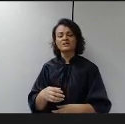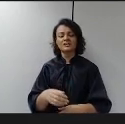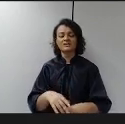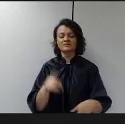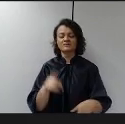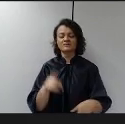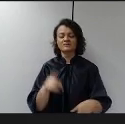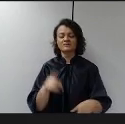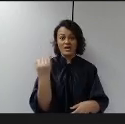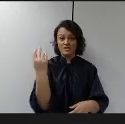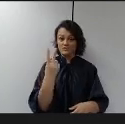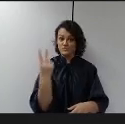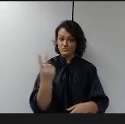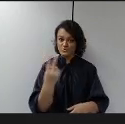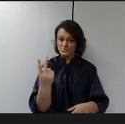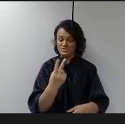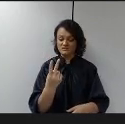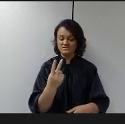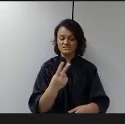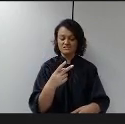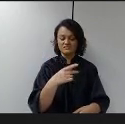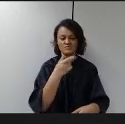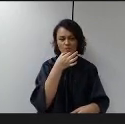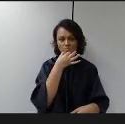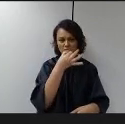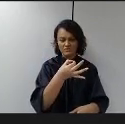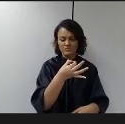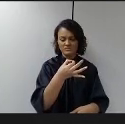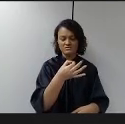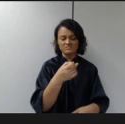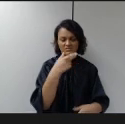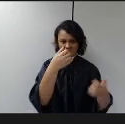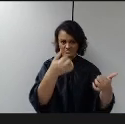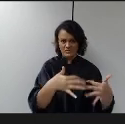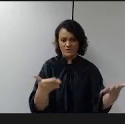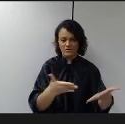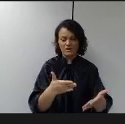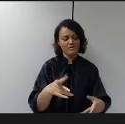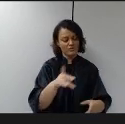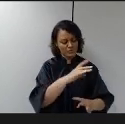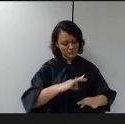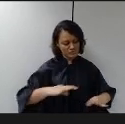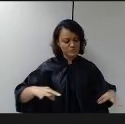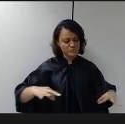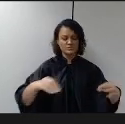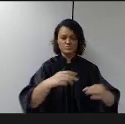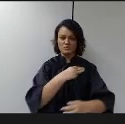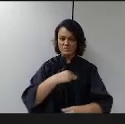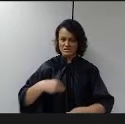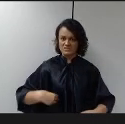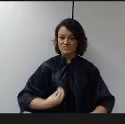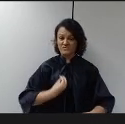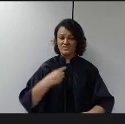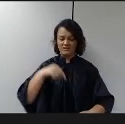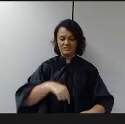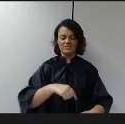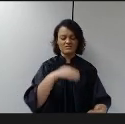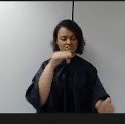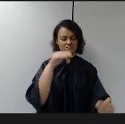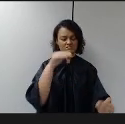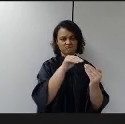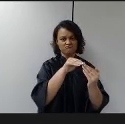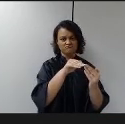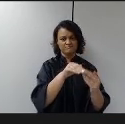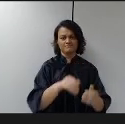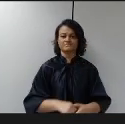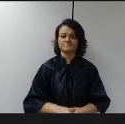intervenções são compartilhadas por todos os ministros da segunda turma. Gostaria de pedir também, excelência,